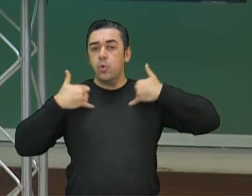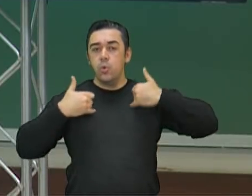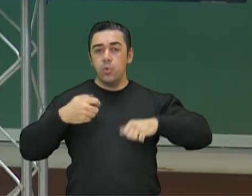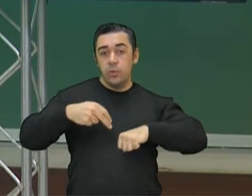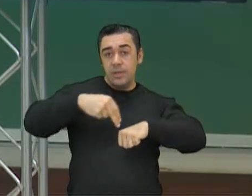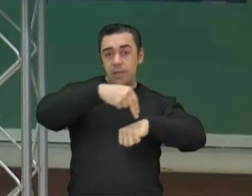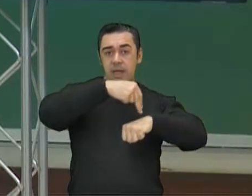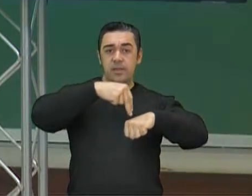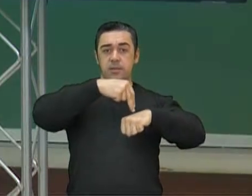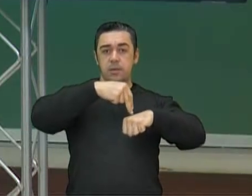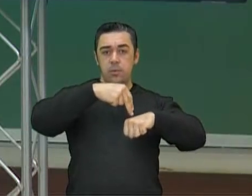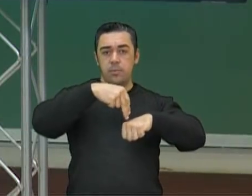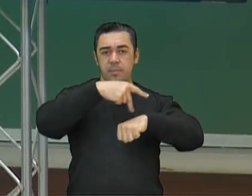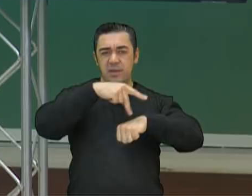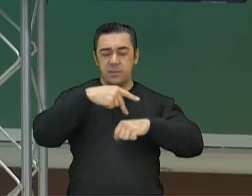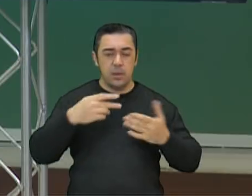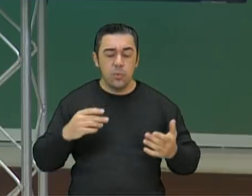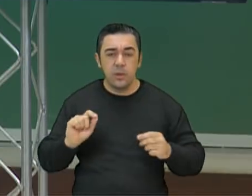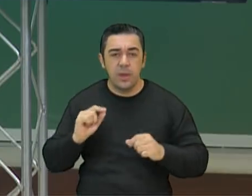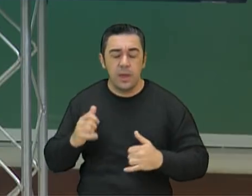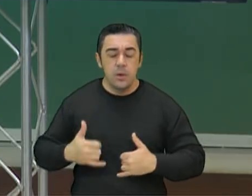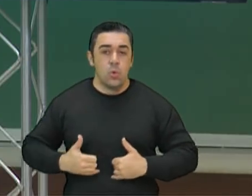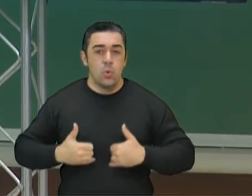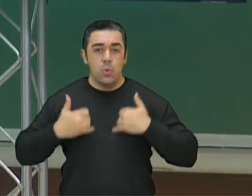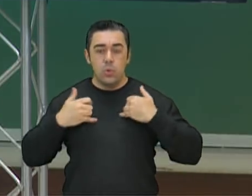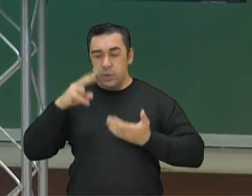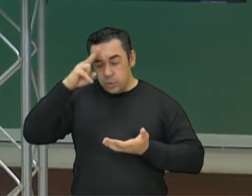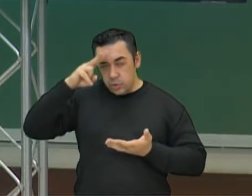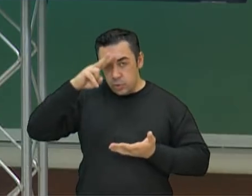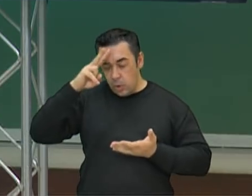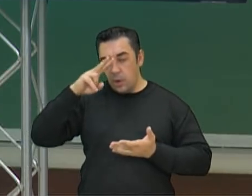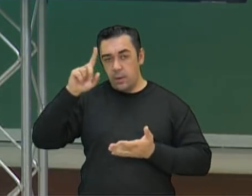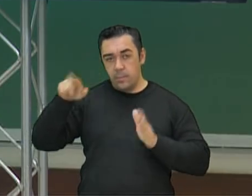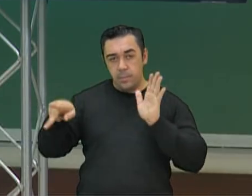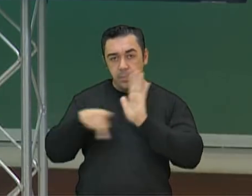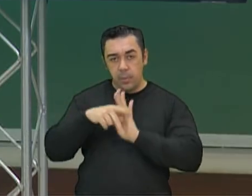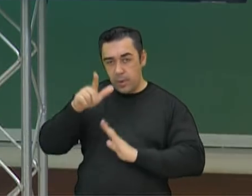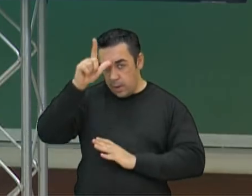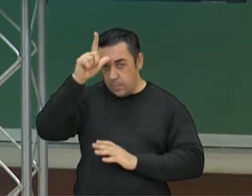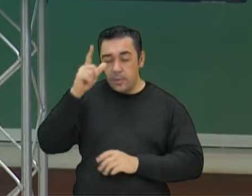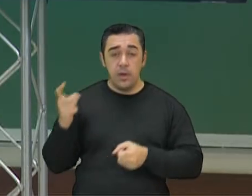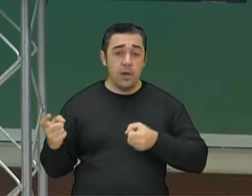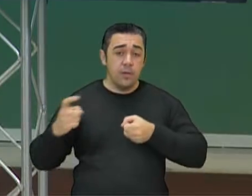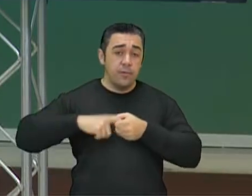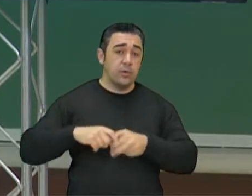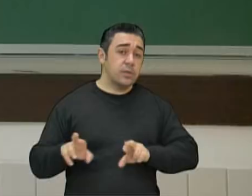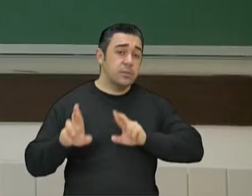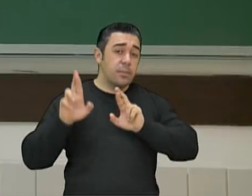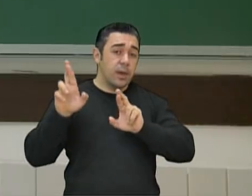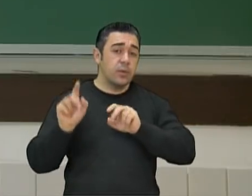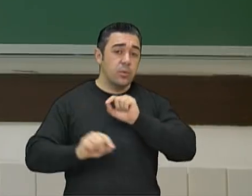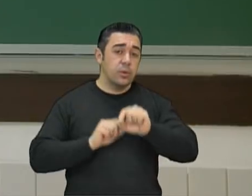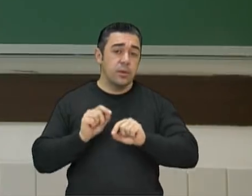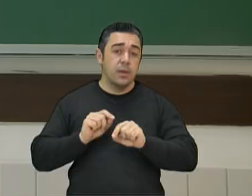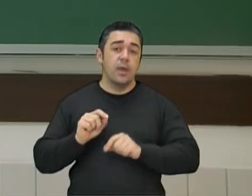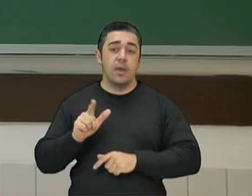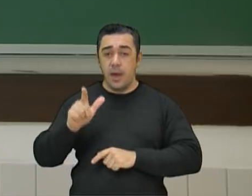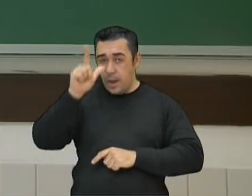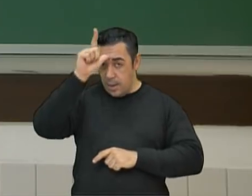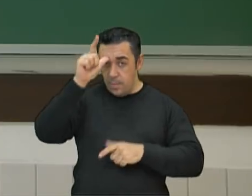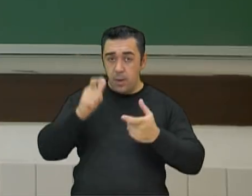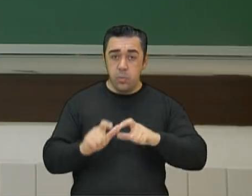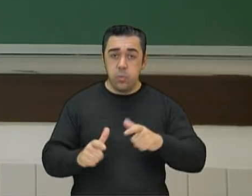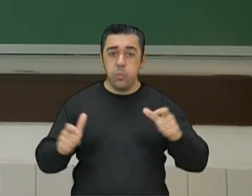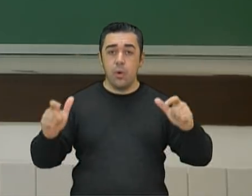nacionalista, esse resgate da história alemã e a volta da esperança de retornar a Alemanha ao posto